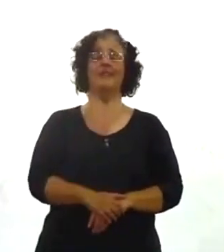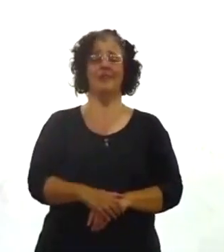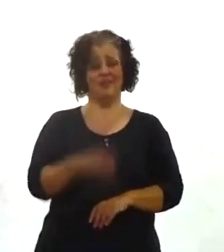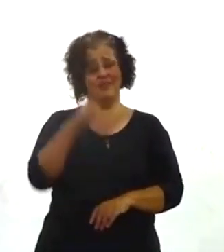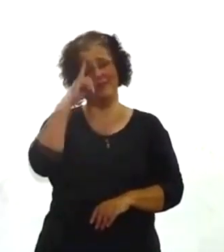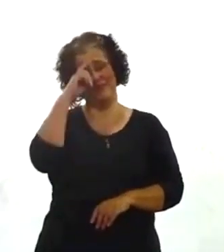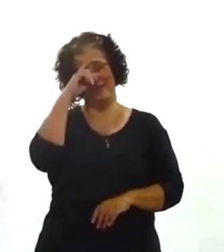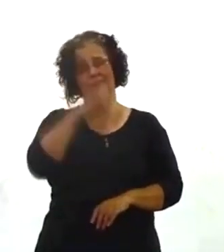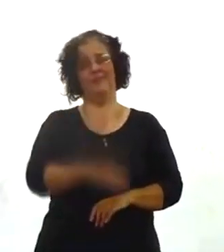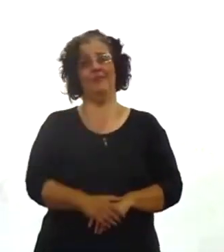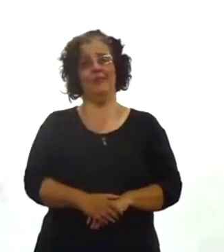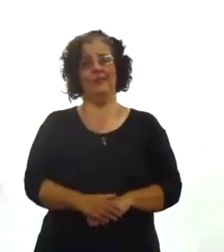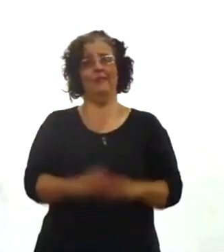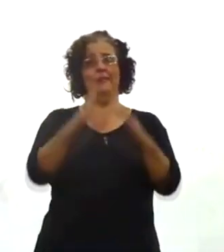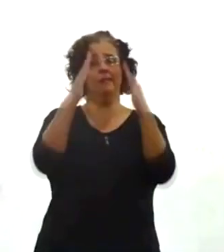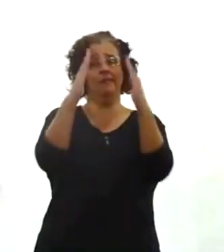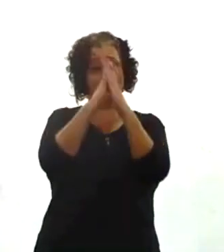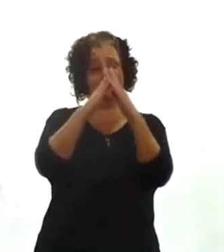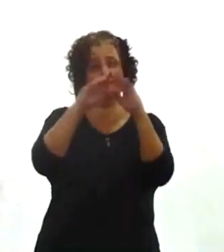casa,